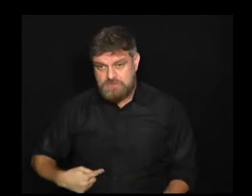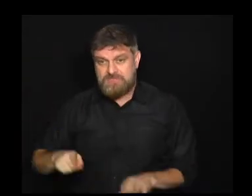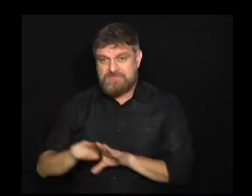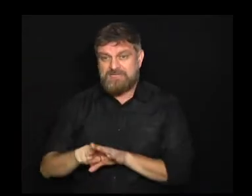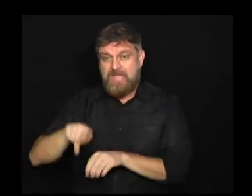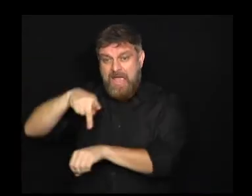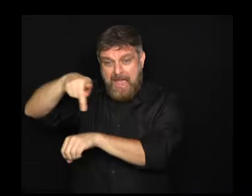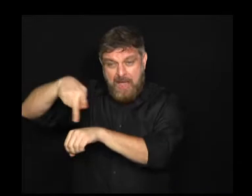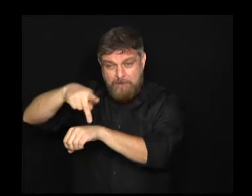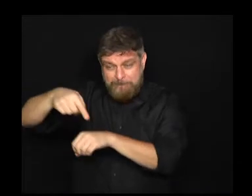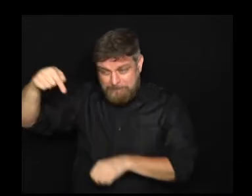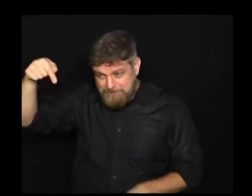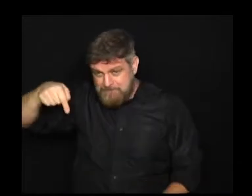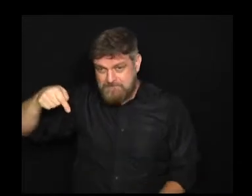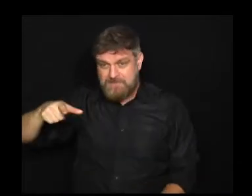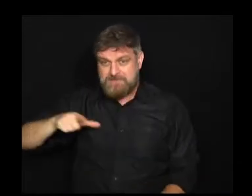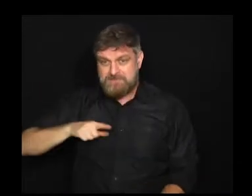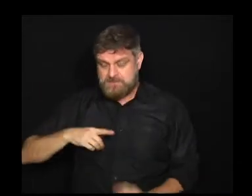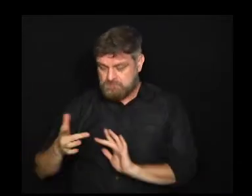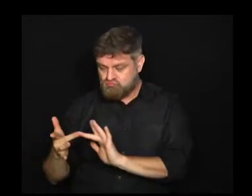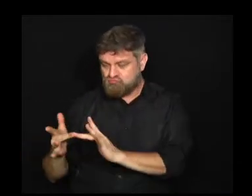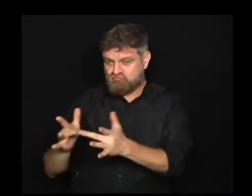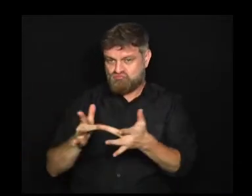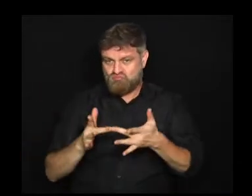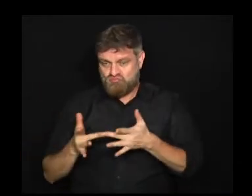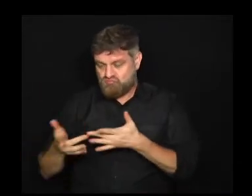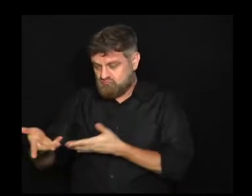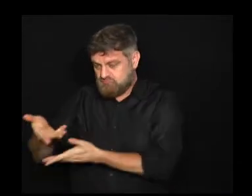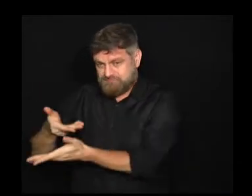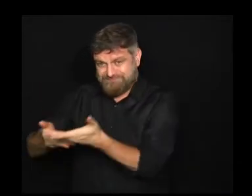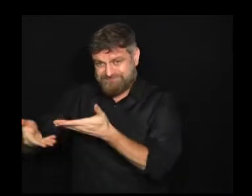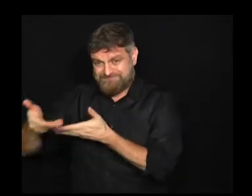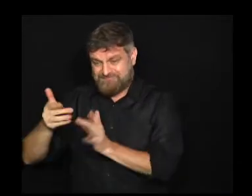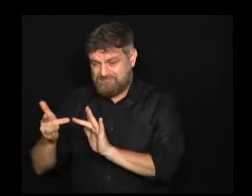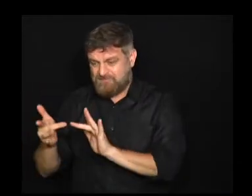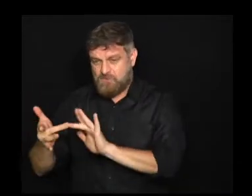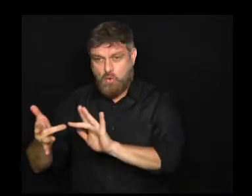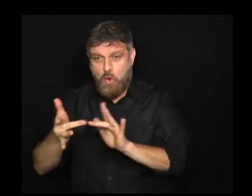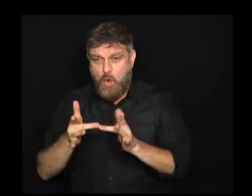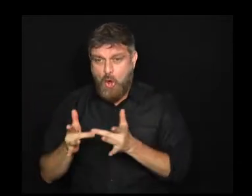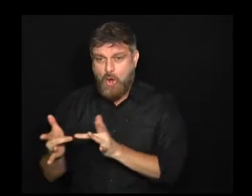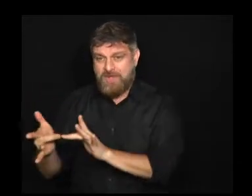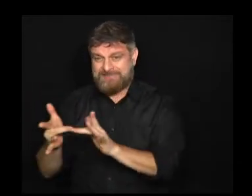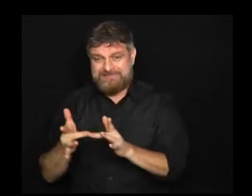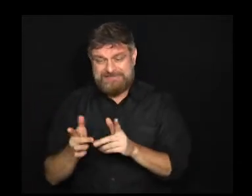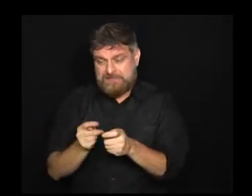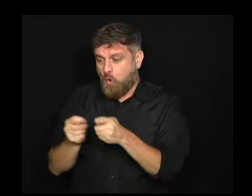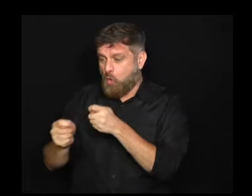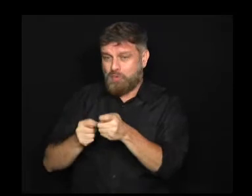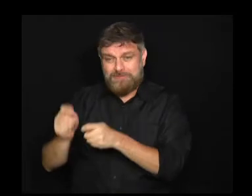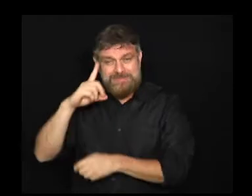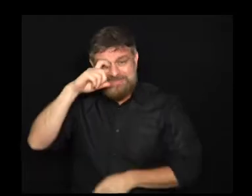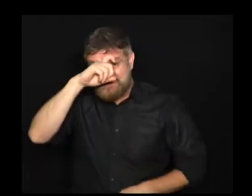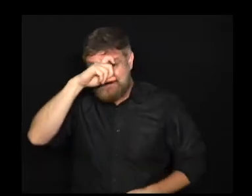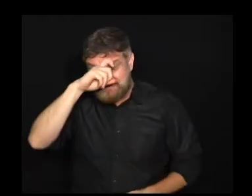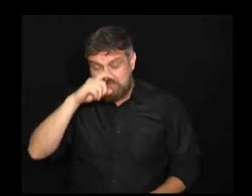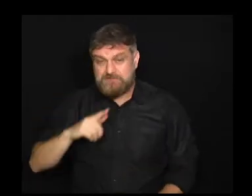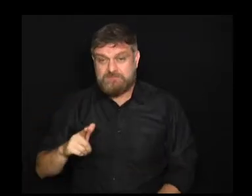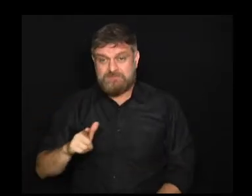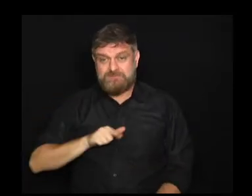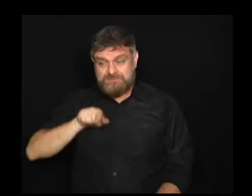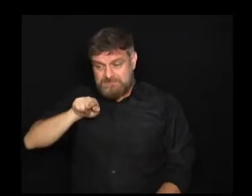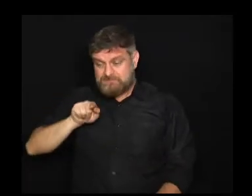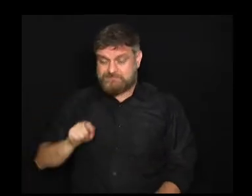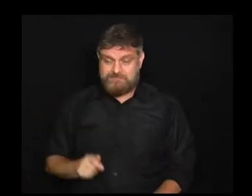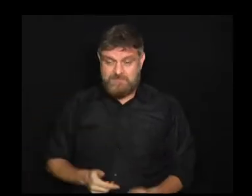mais bem interligado. Então isso também pode estar contribuindo para a dificuldade no controle, embora isso aí seja uma coisa